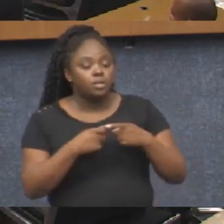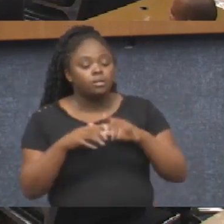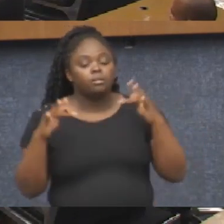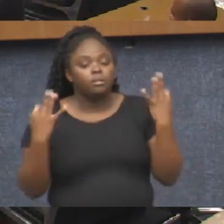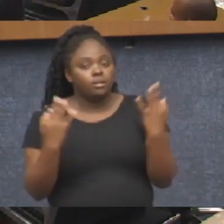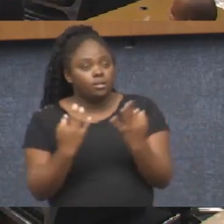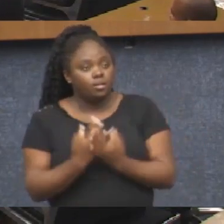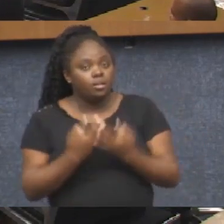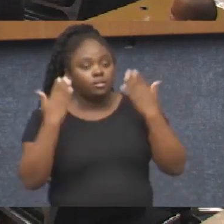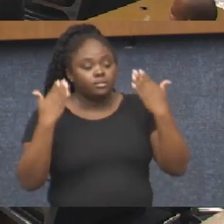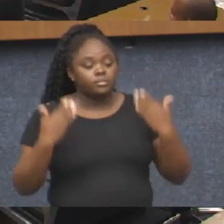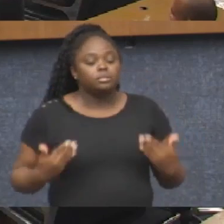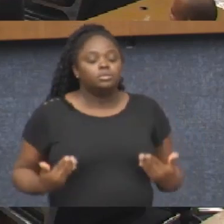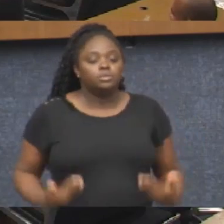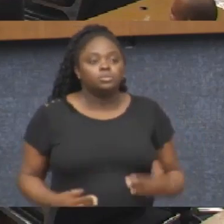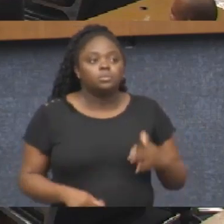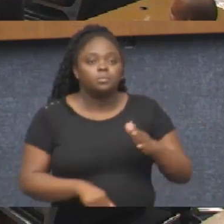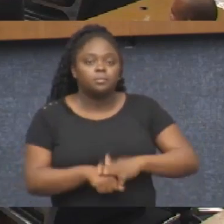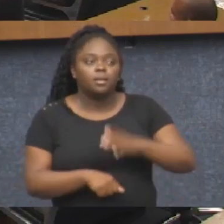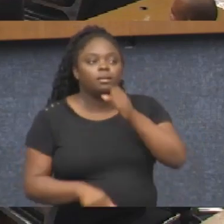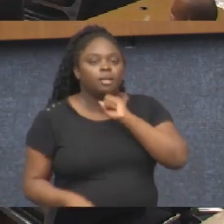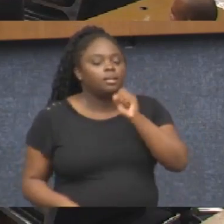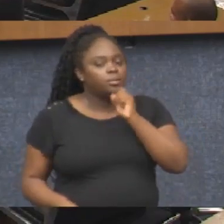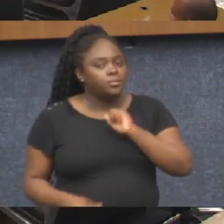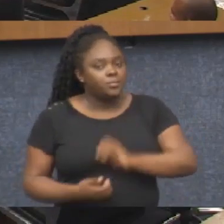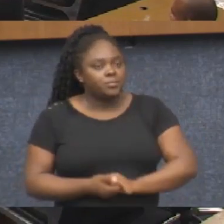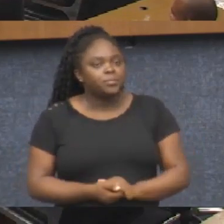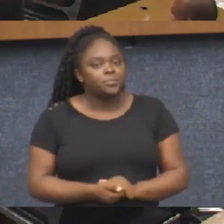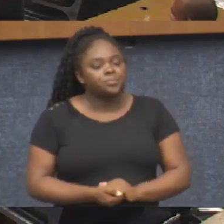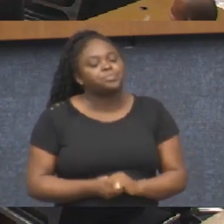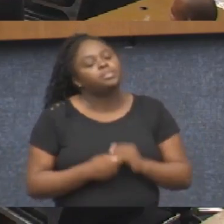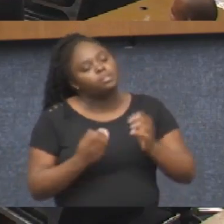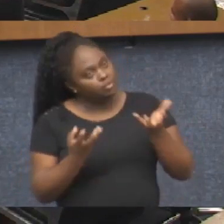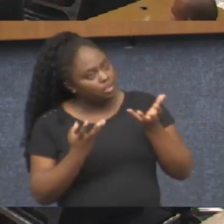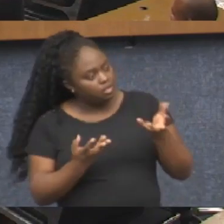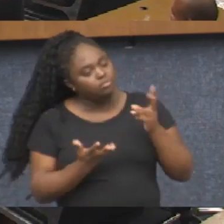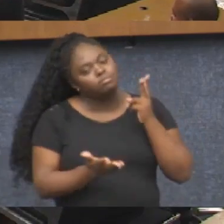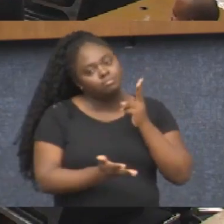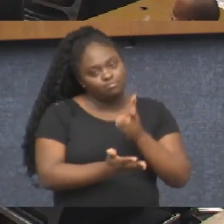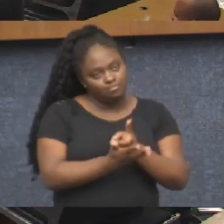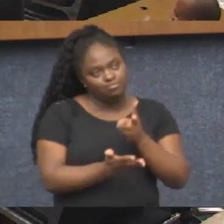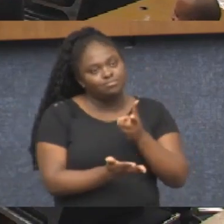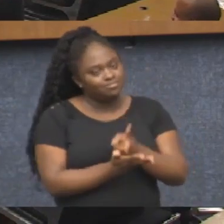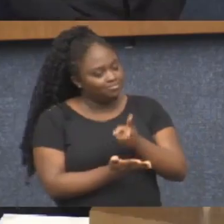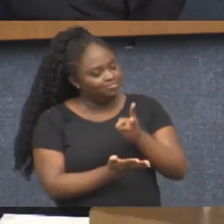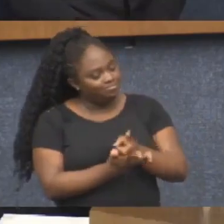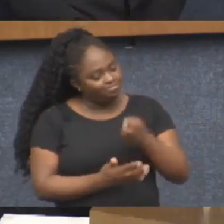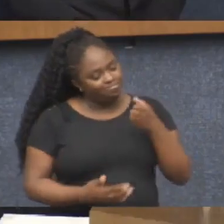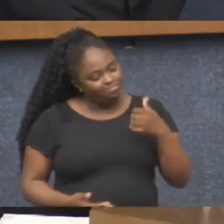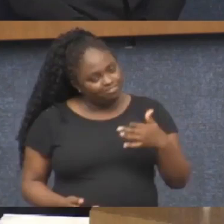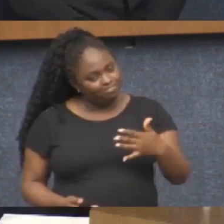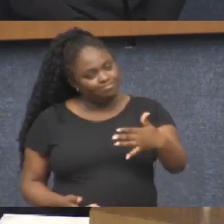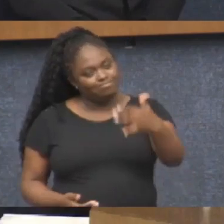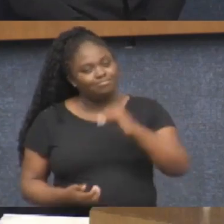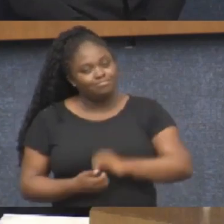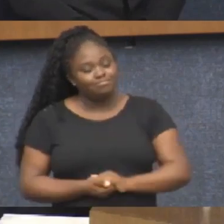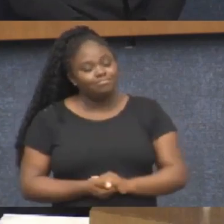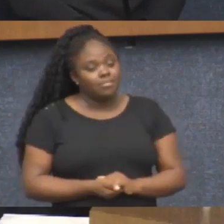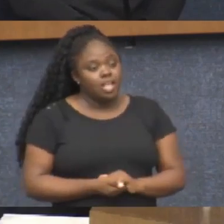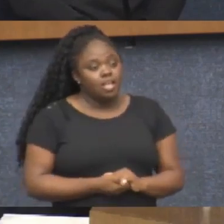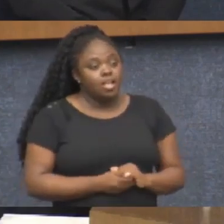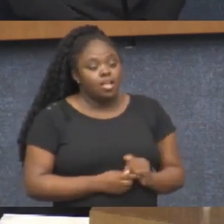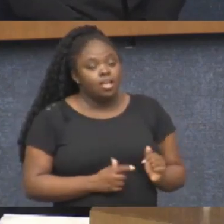sou, digamos assim, o mais antigo. E pretendo ainda continuar muito tempo,